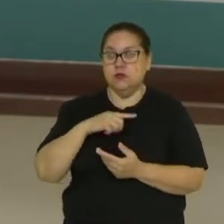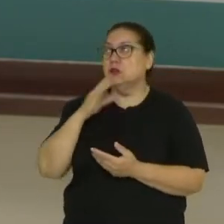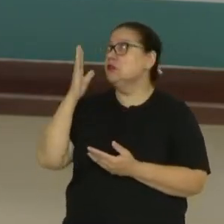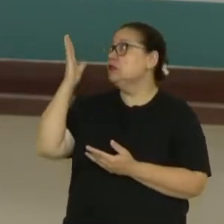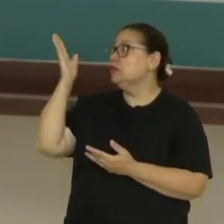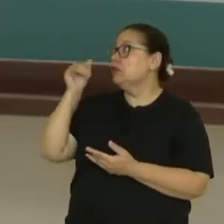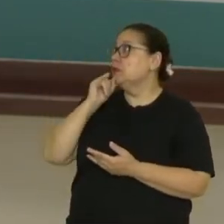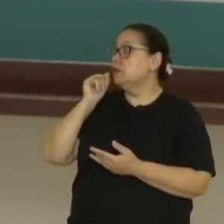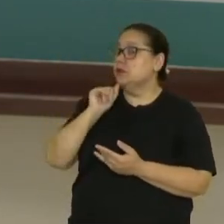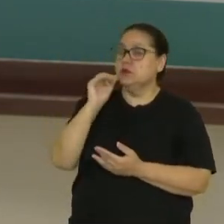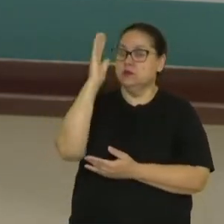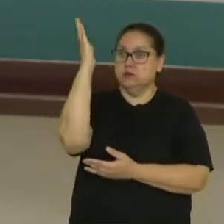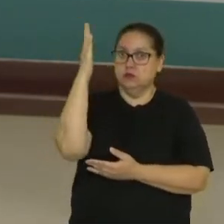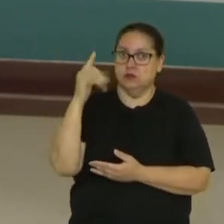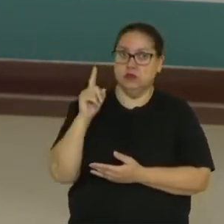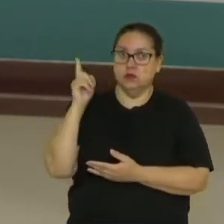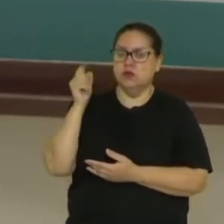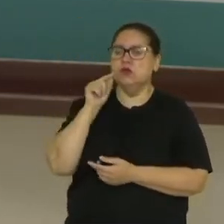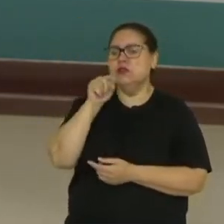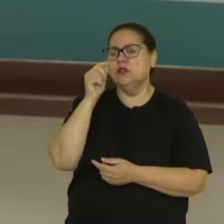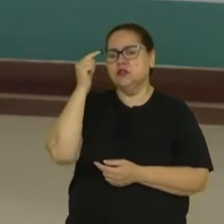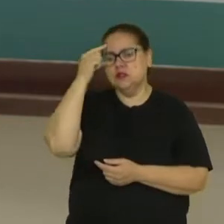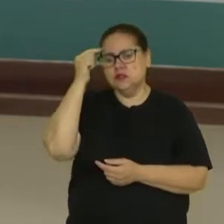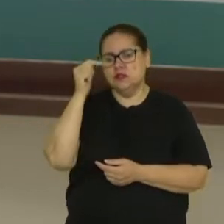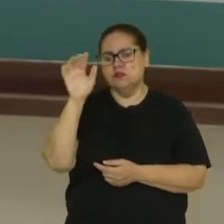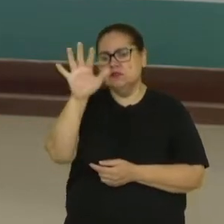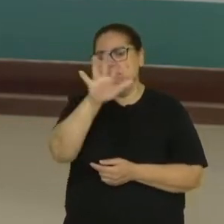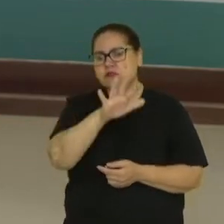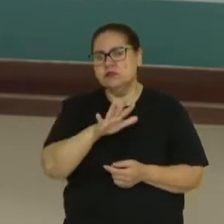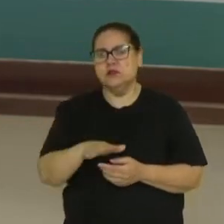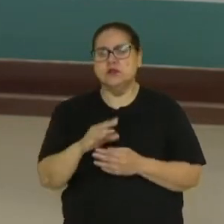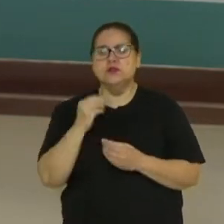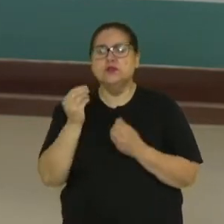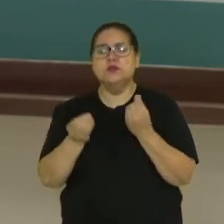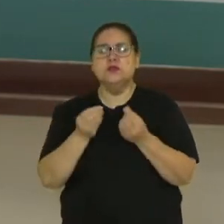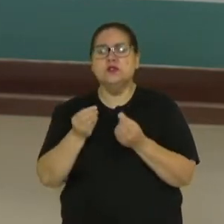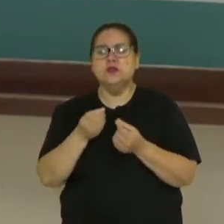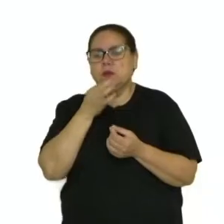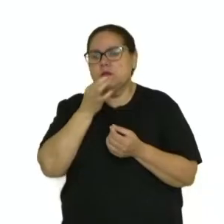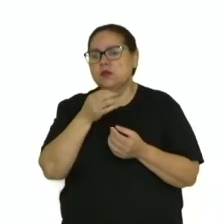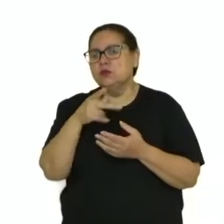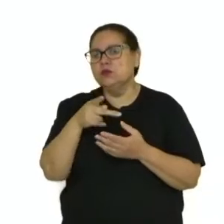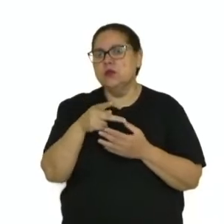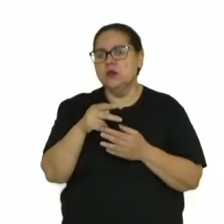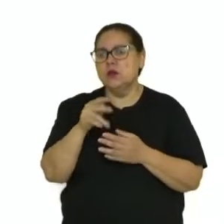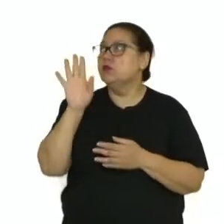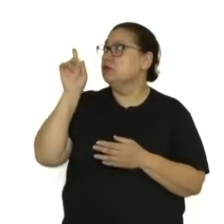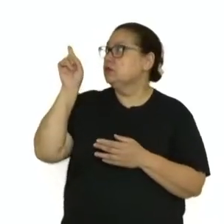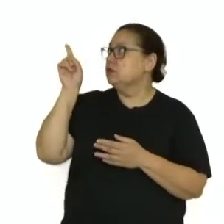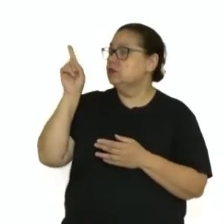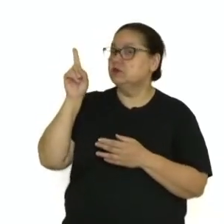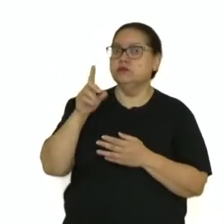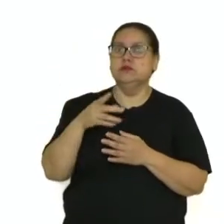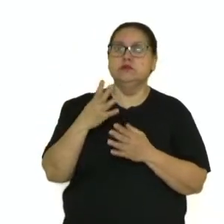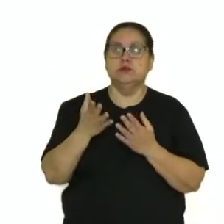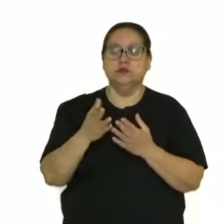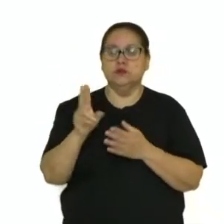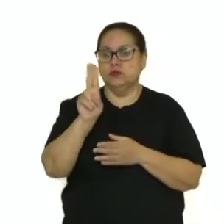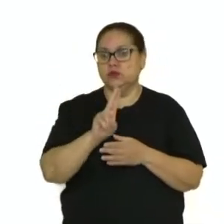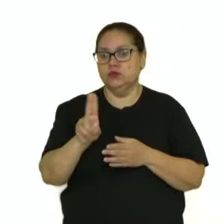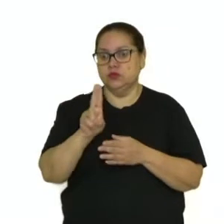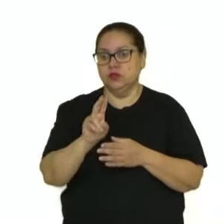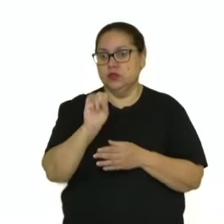agora, por exemplo, um mapa aqui. De que você acha que é essa regionalização? Então repare que é um mapa, né, de critérios utilizado